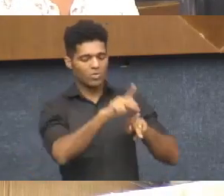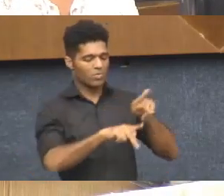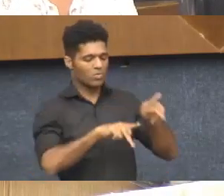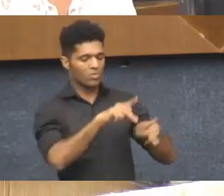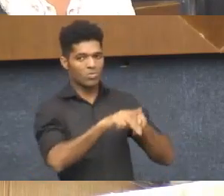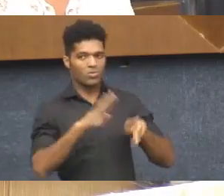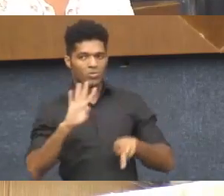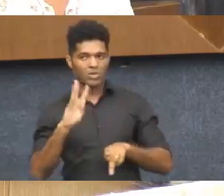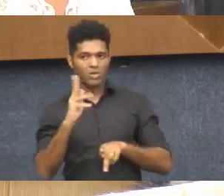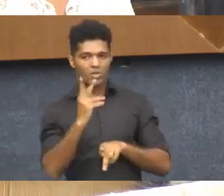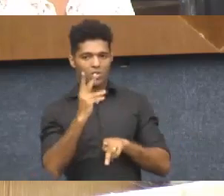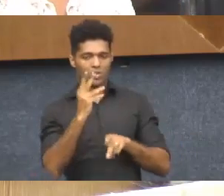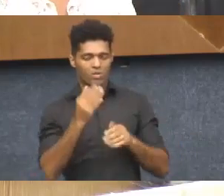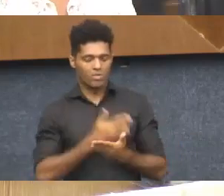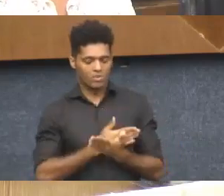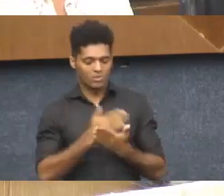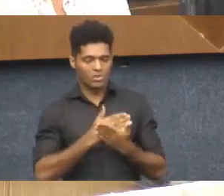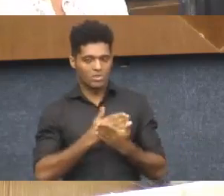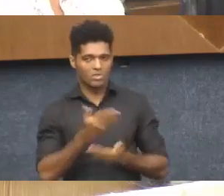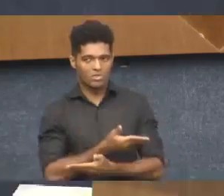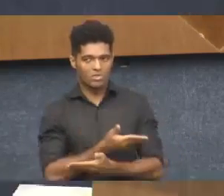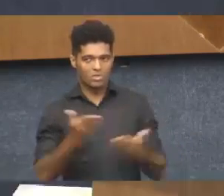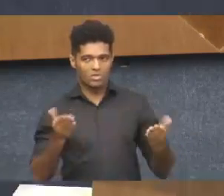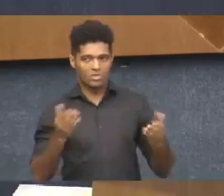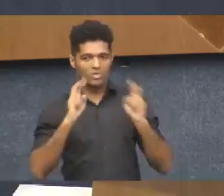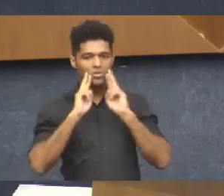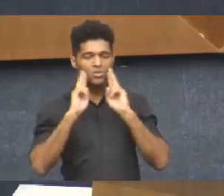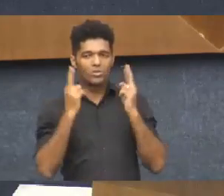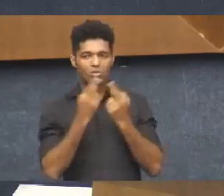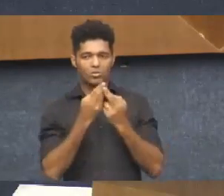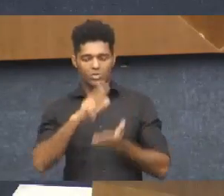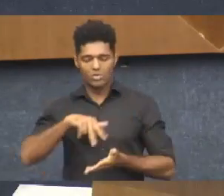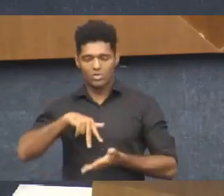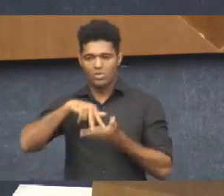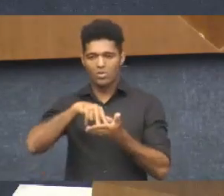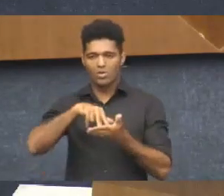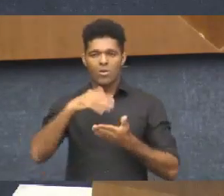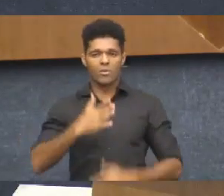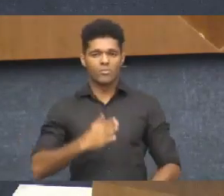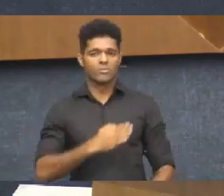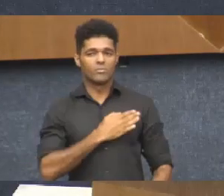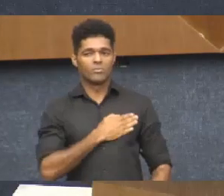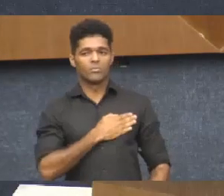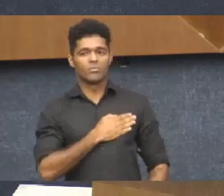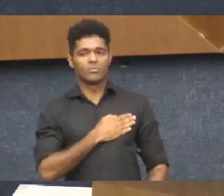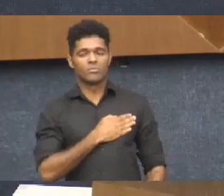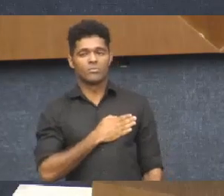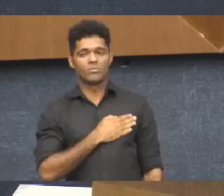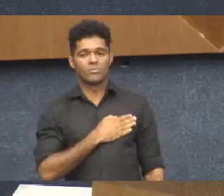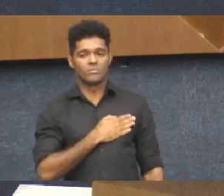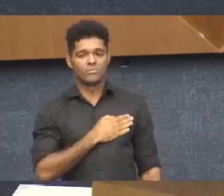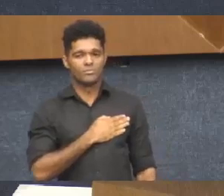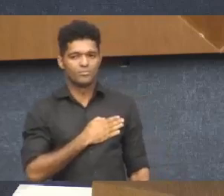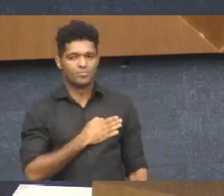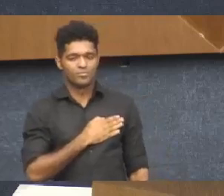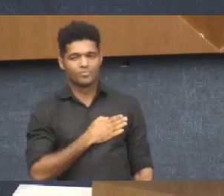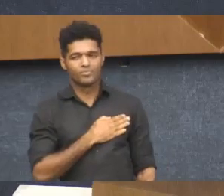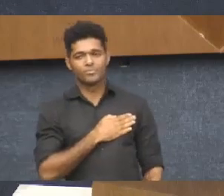esta reunião solene. Todos de pé, em posição de respeito, para ouvirmos o Hino Nacional do Brasil.